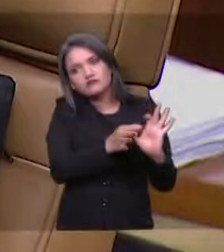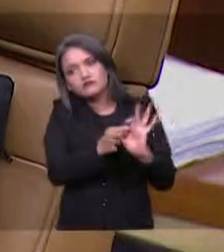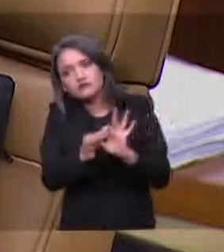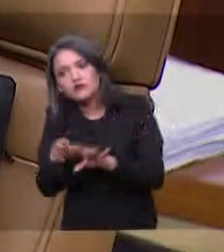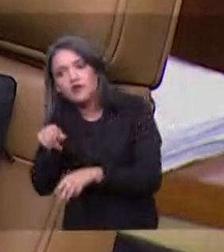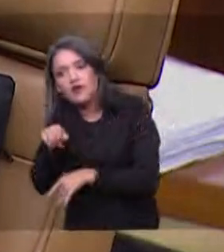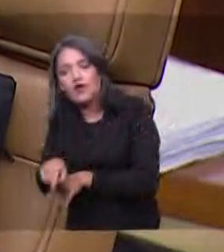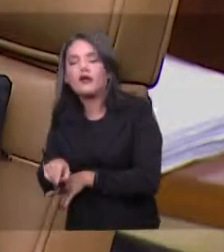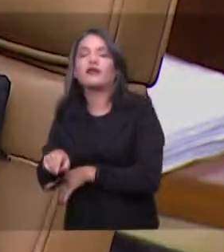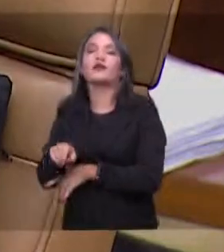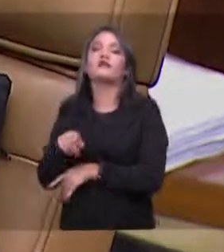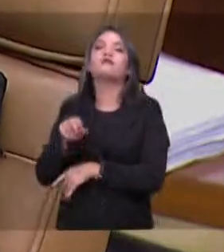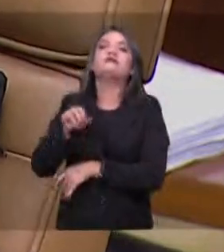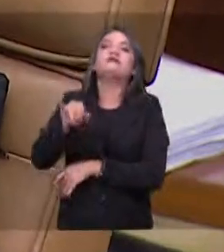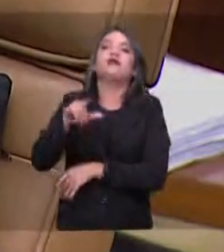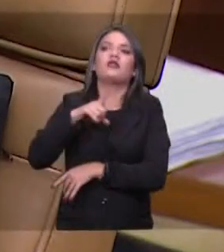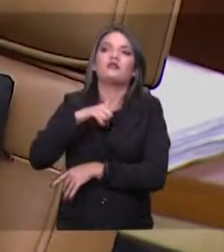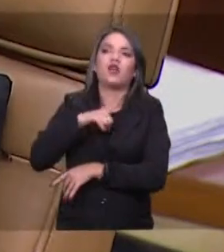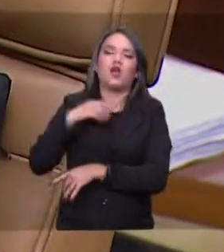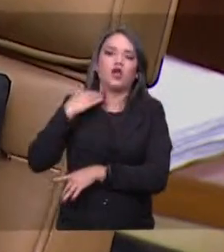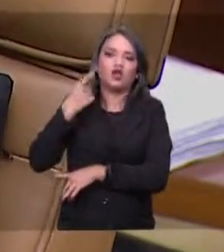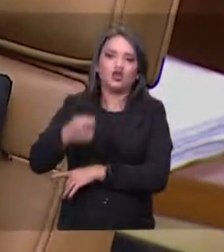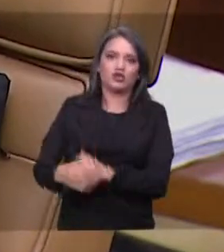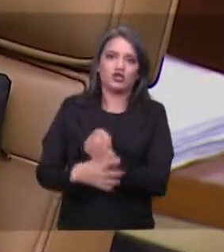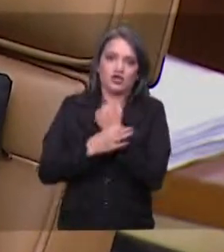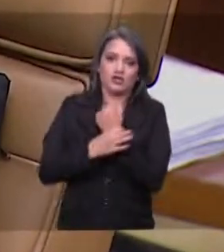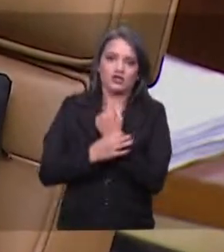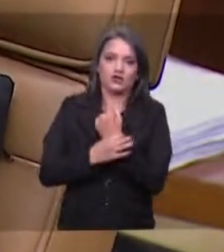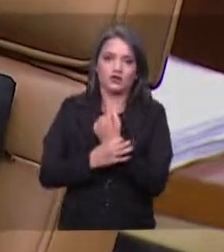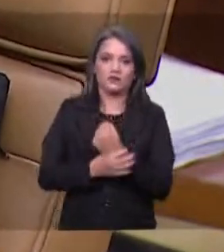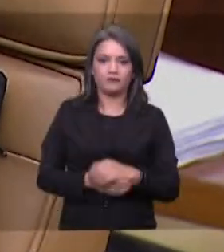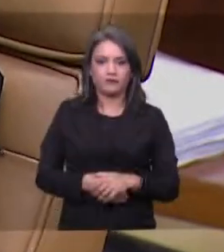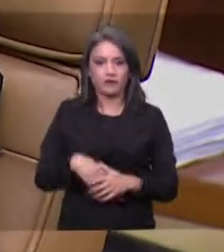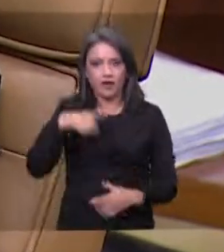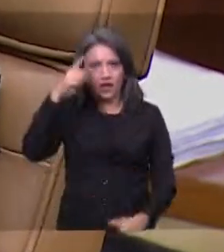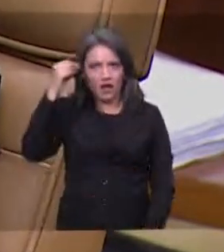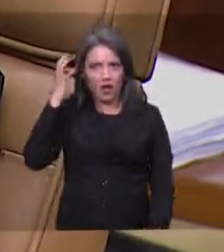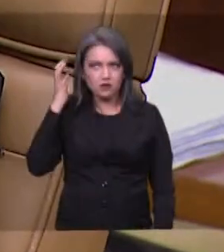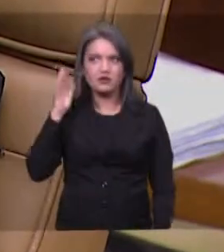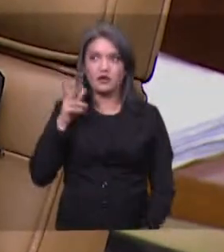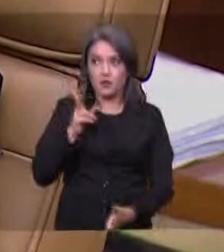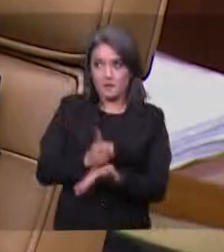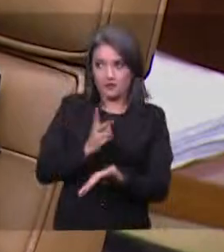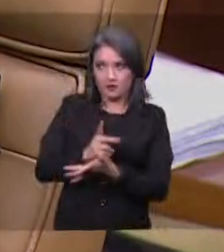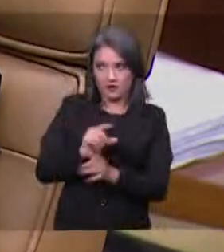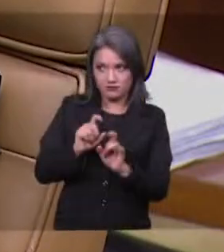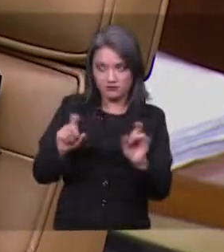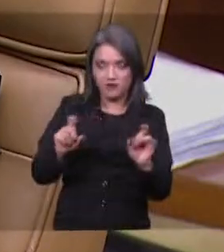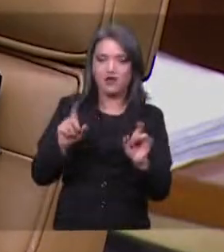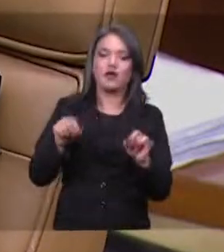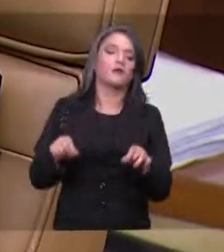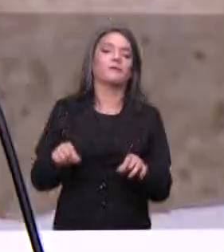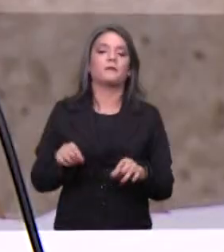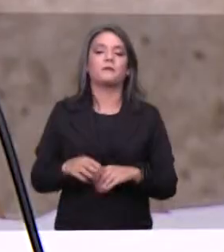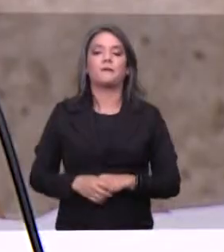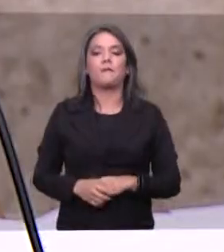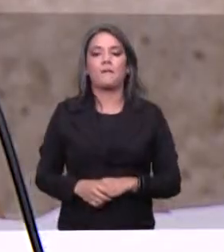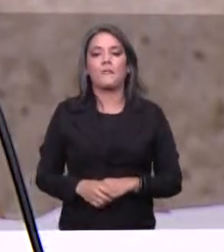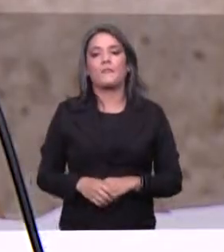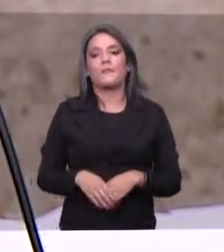de que vierem a ser criado. O resto eu estou... Aqui Vossa Excelência mantém, então. Mantém. Né? Então, aqui é